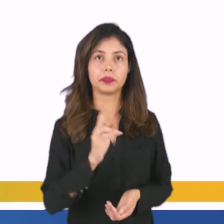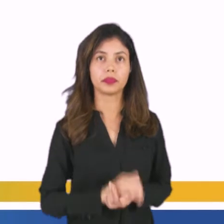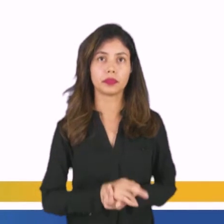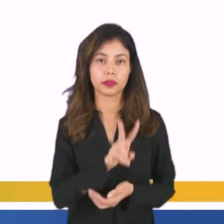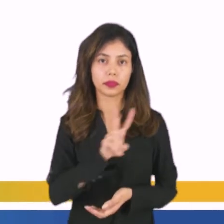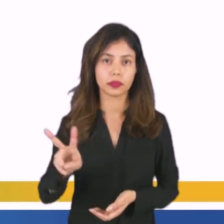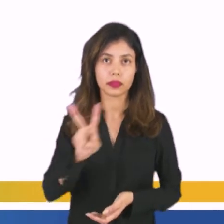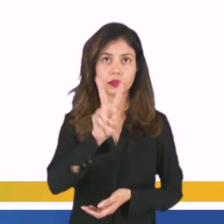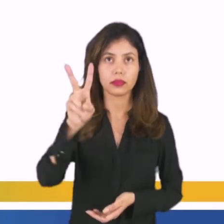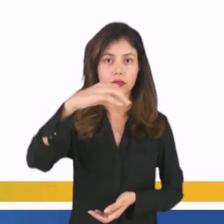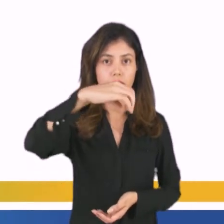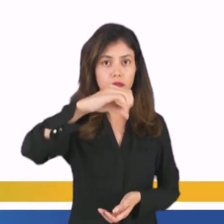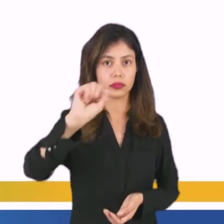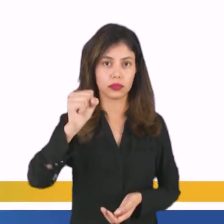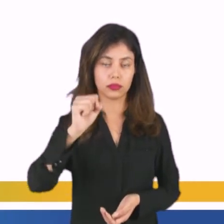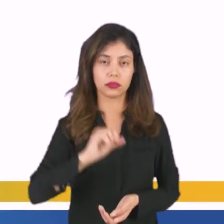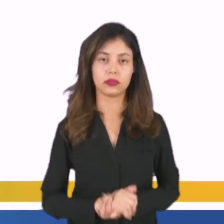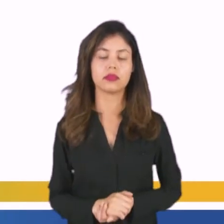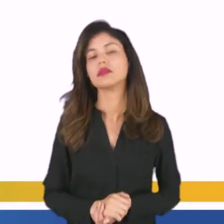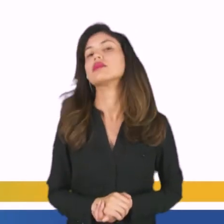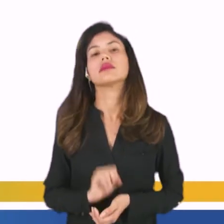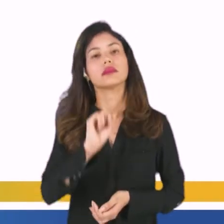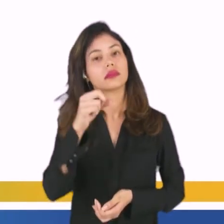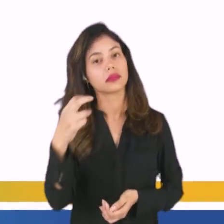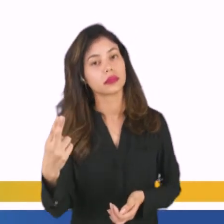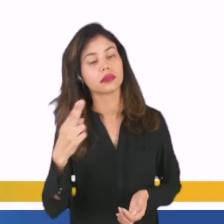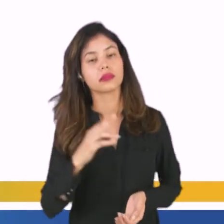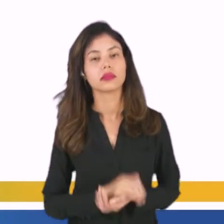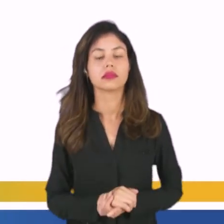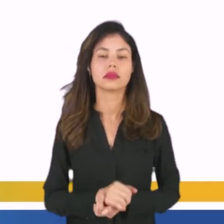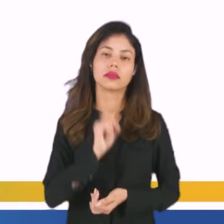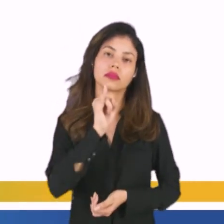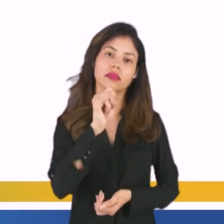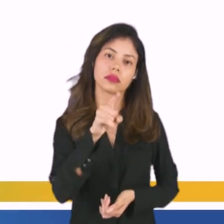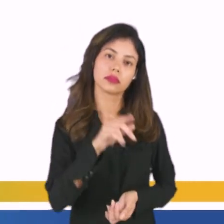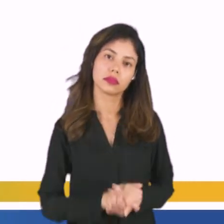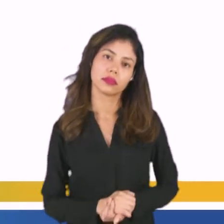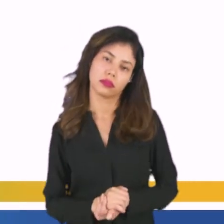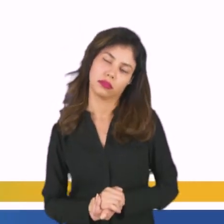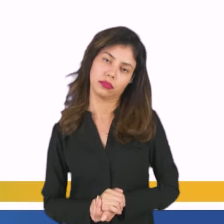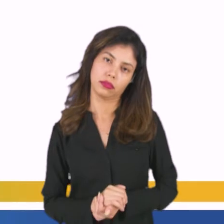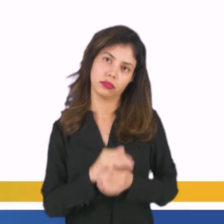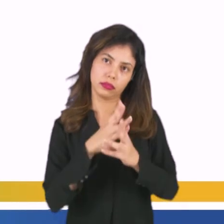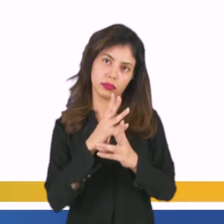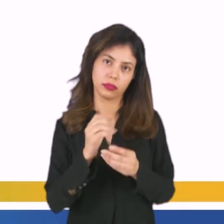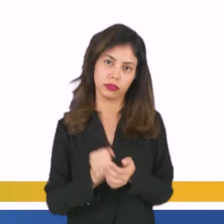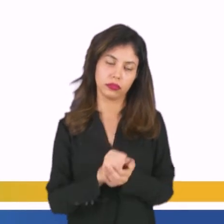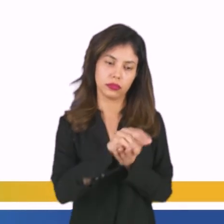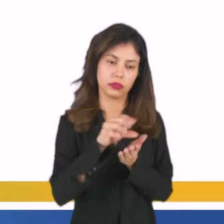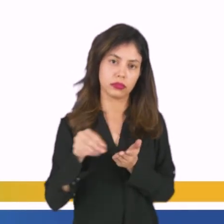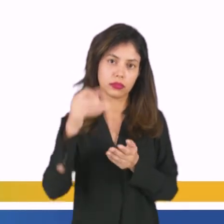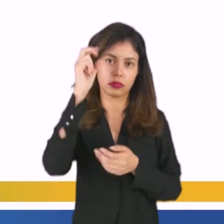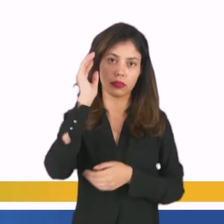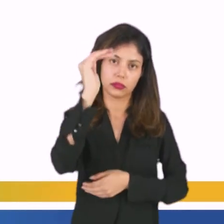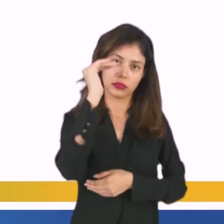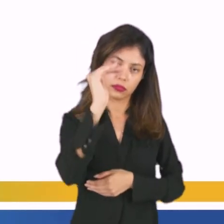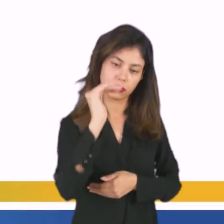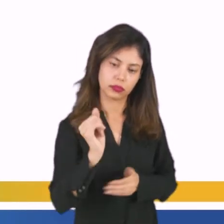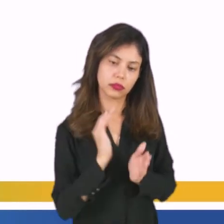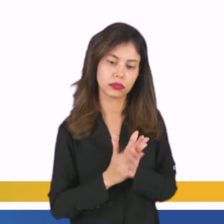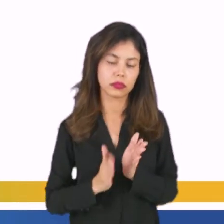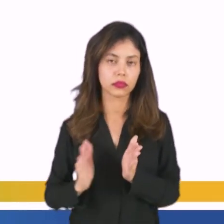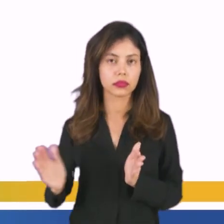ela tem valor 98. Ou seja, se você fosse distribuir aí na